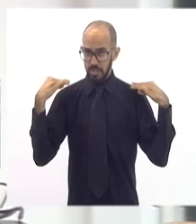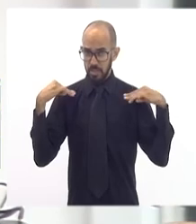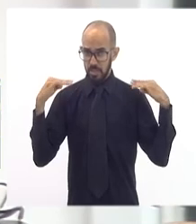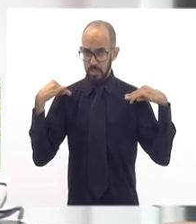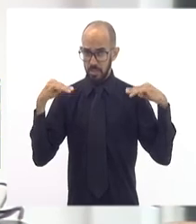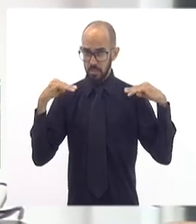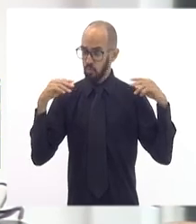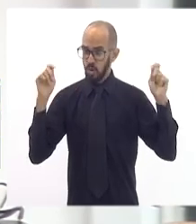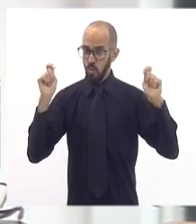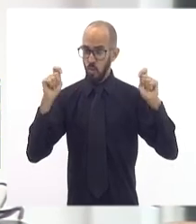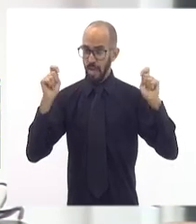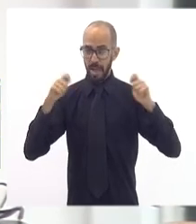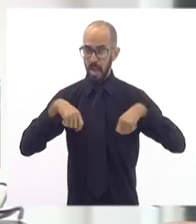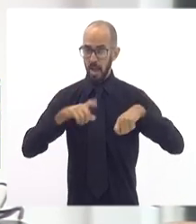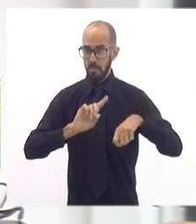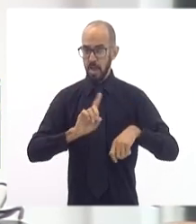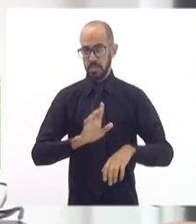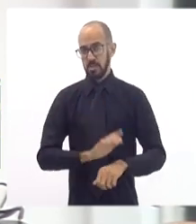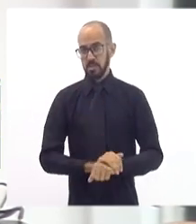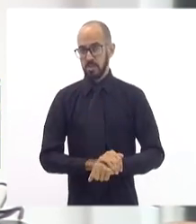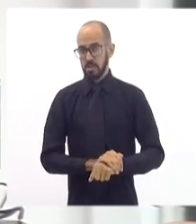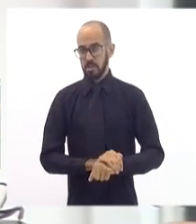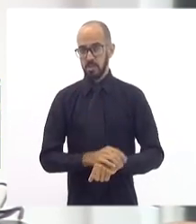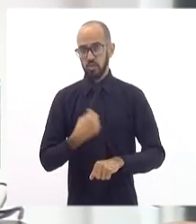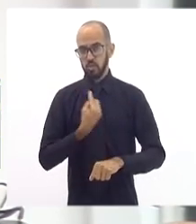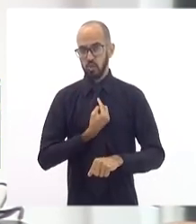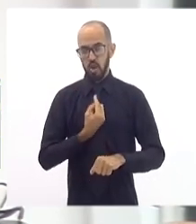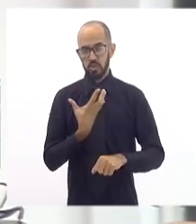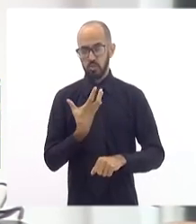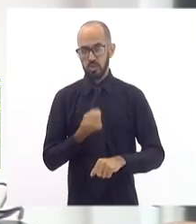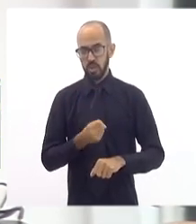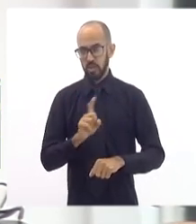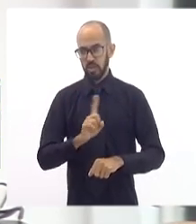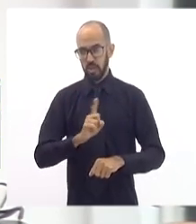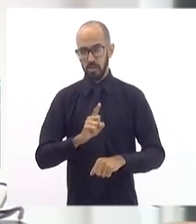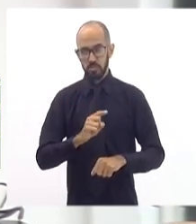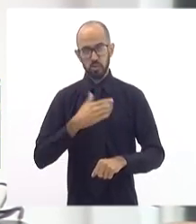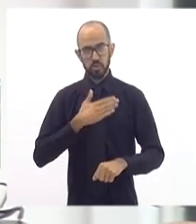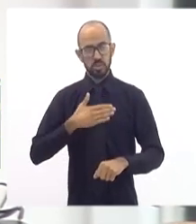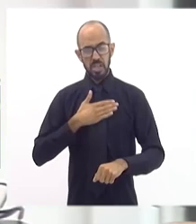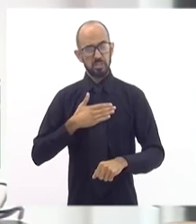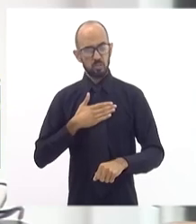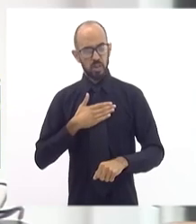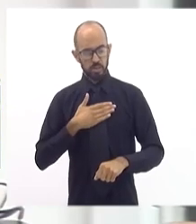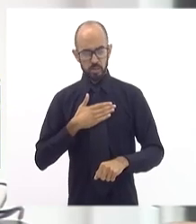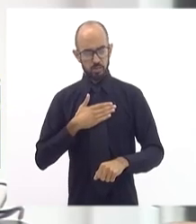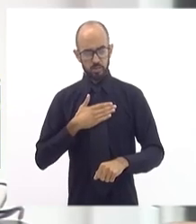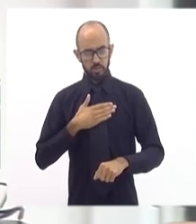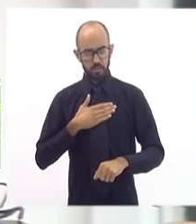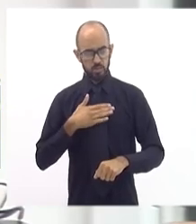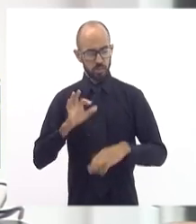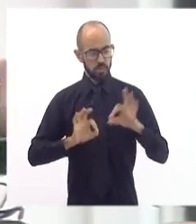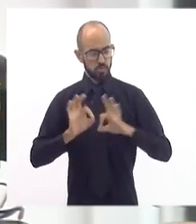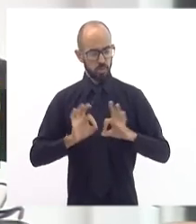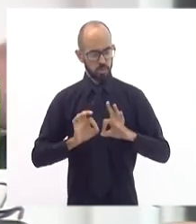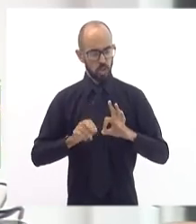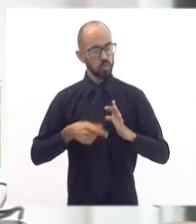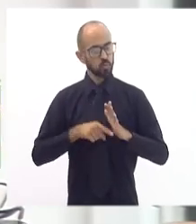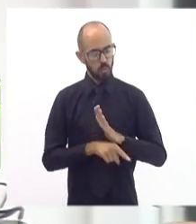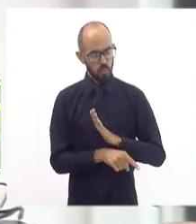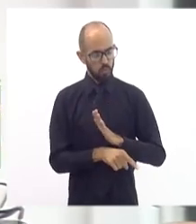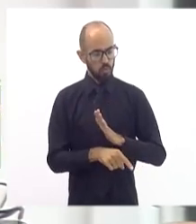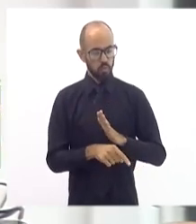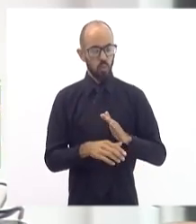Assembleia Legislativa não consegue considera satisfatório esse movimento para discutir com aprofundamento esse projeto mais do que isso eu queria